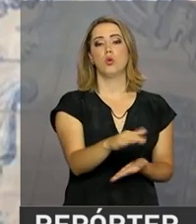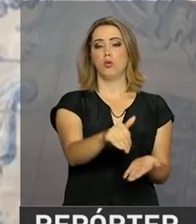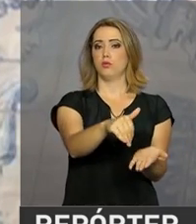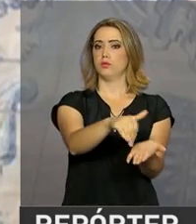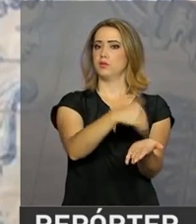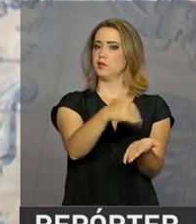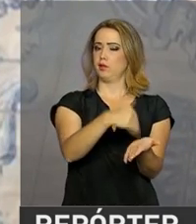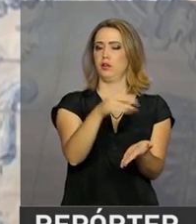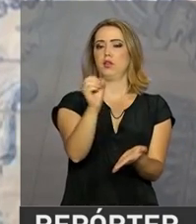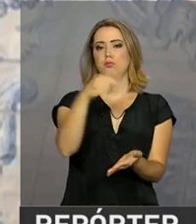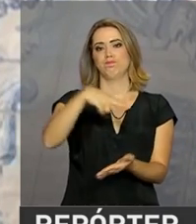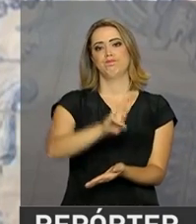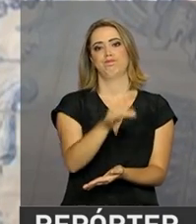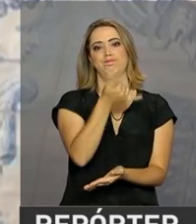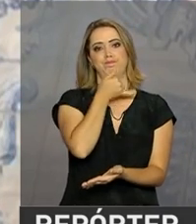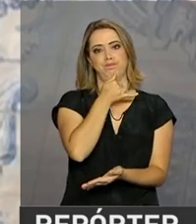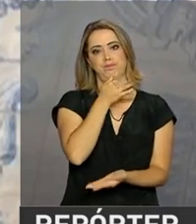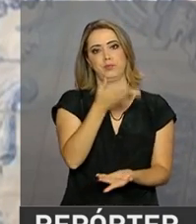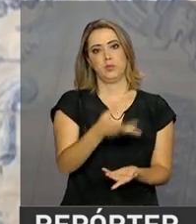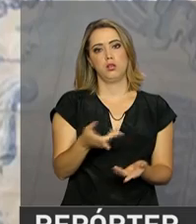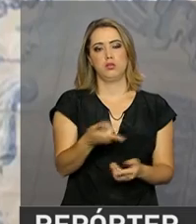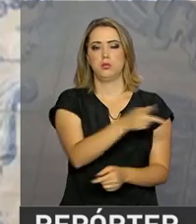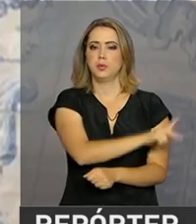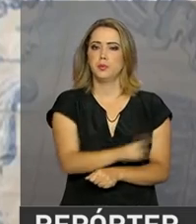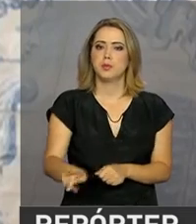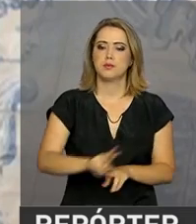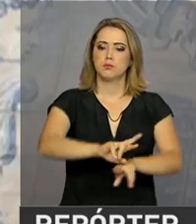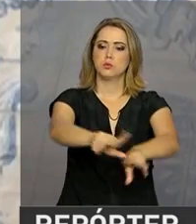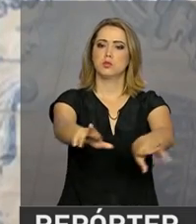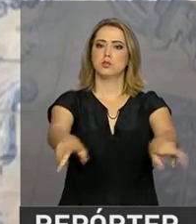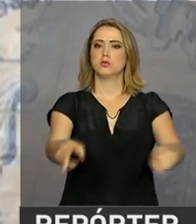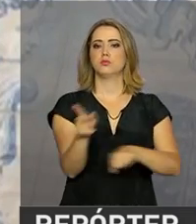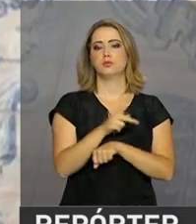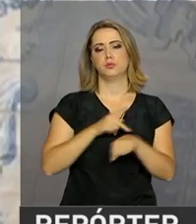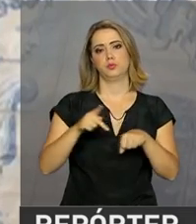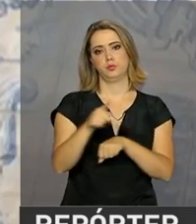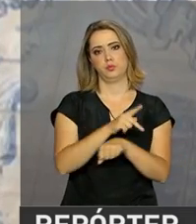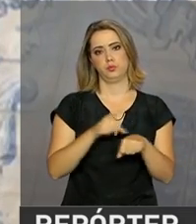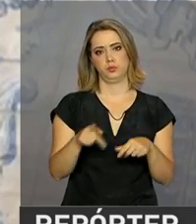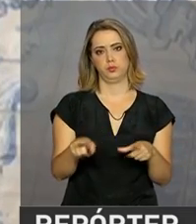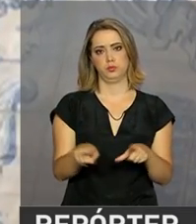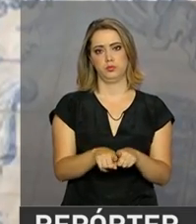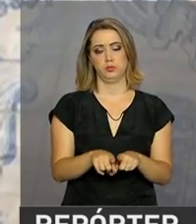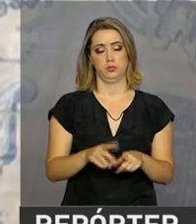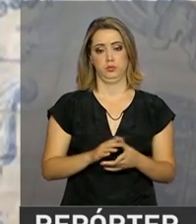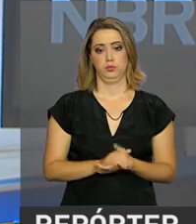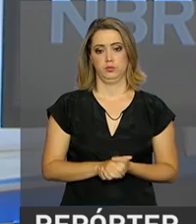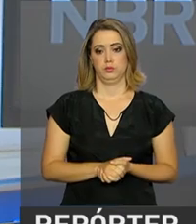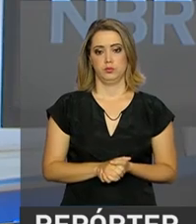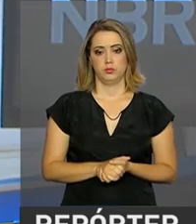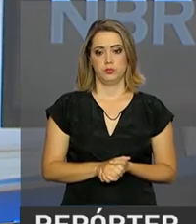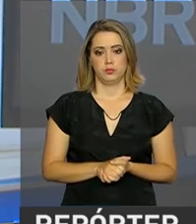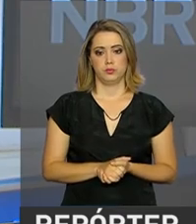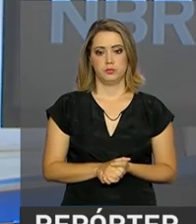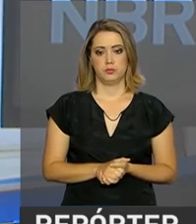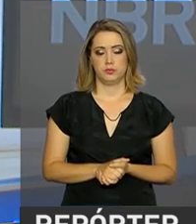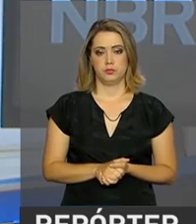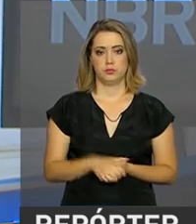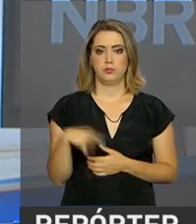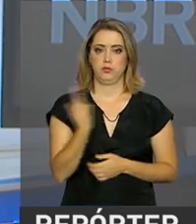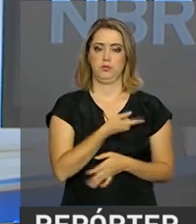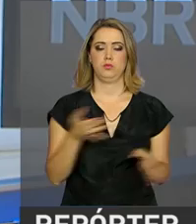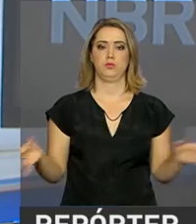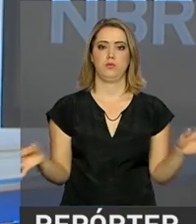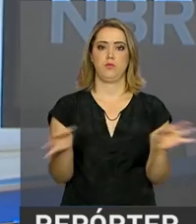geral da ONU além de chefes de estado de outros países como o Brasil a Índia e Cabo Verde nós